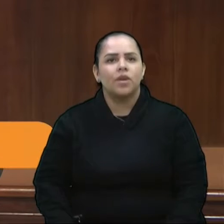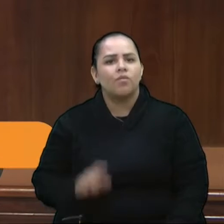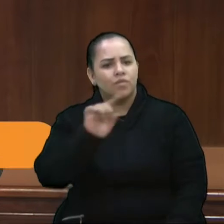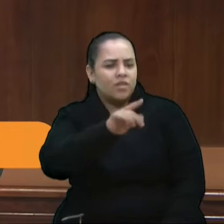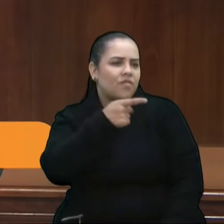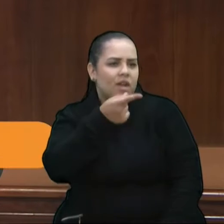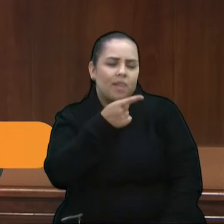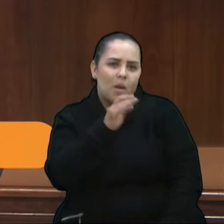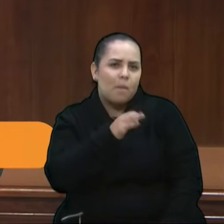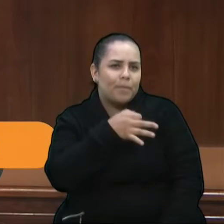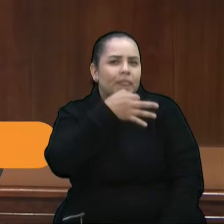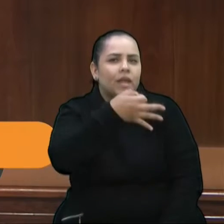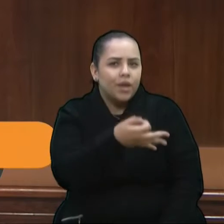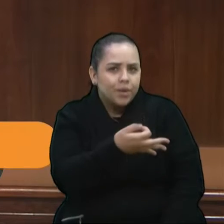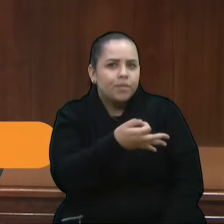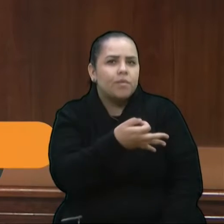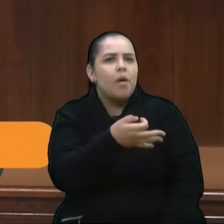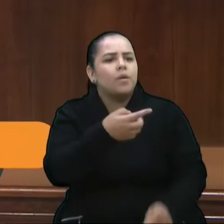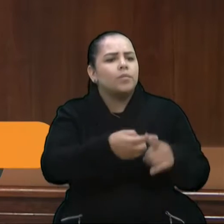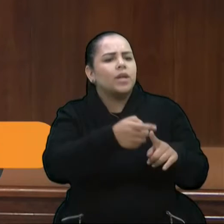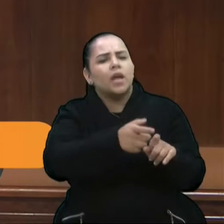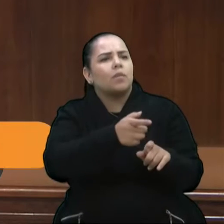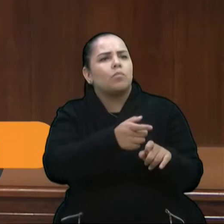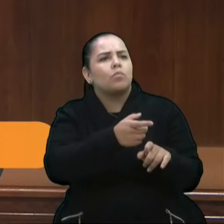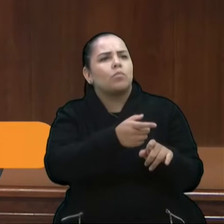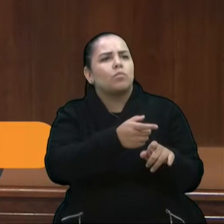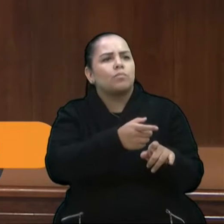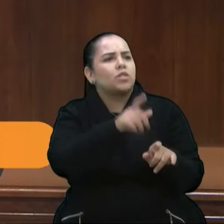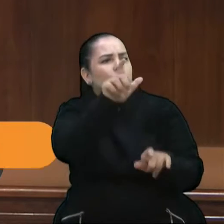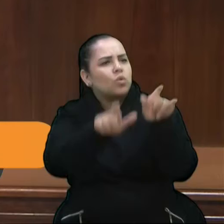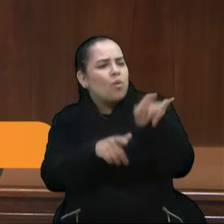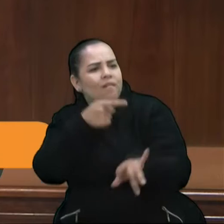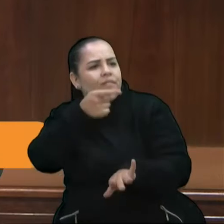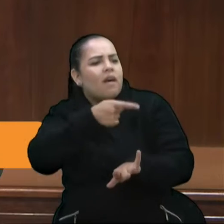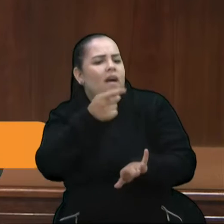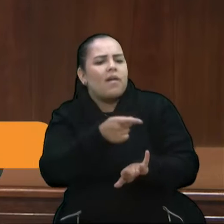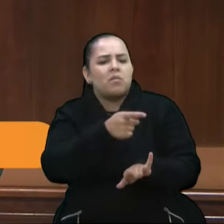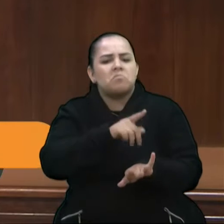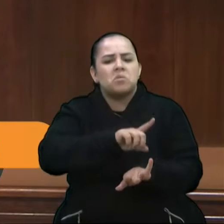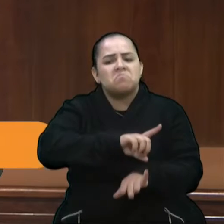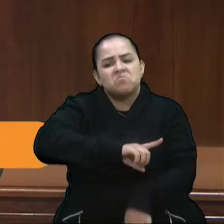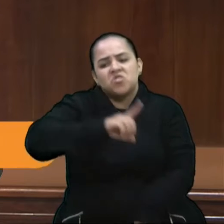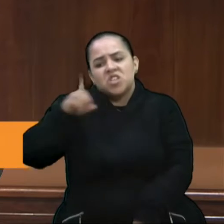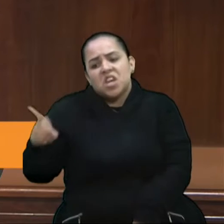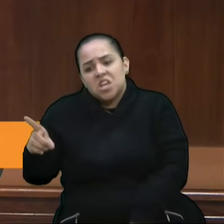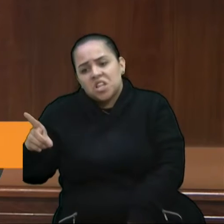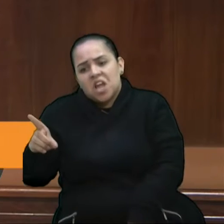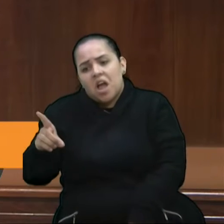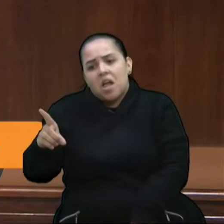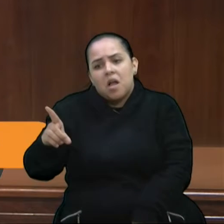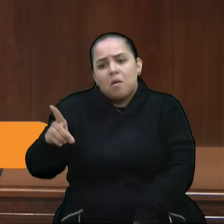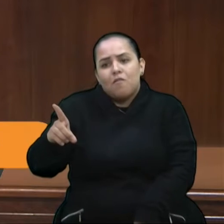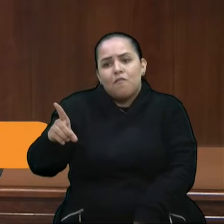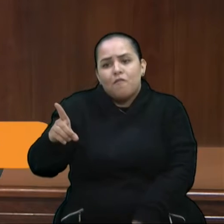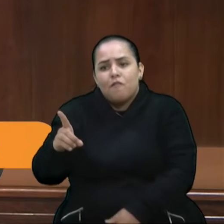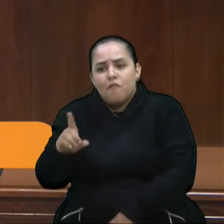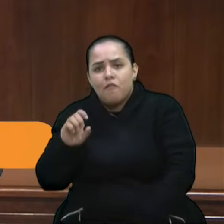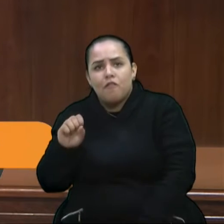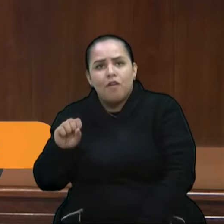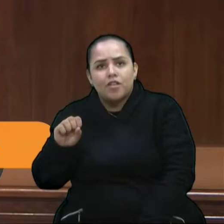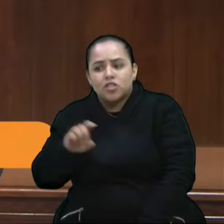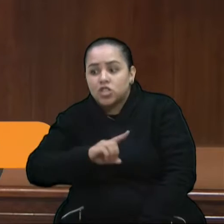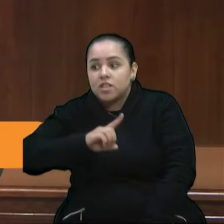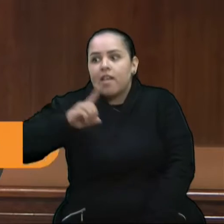né? Muitos dizem, bom, o Alexandre pode ser de direita, extrema-direita, coisa parecida. Bom, você